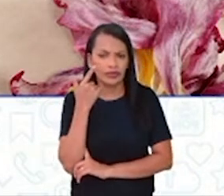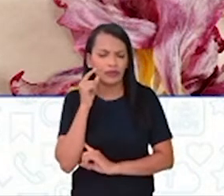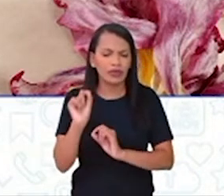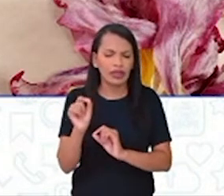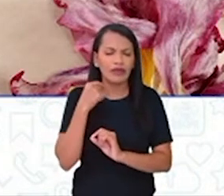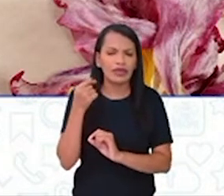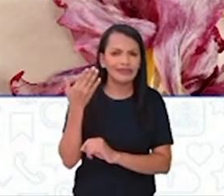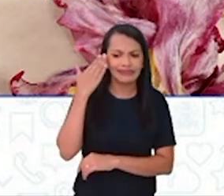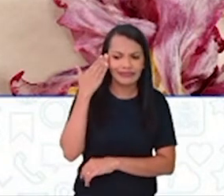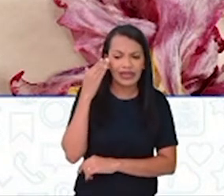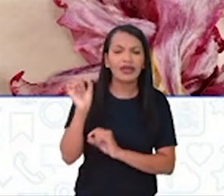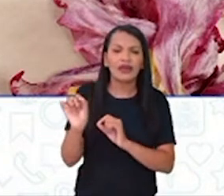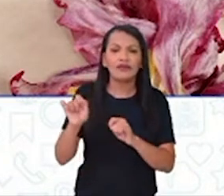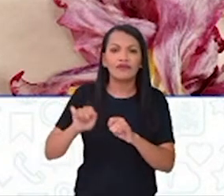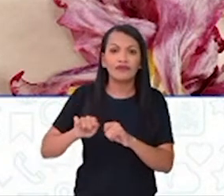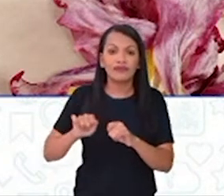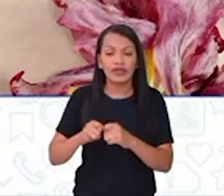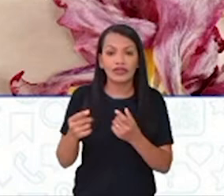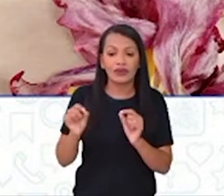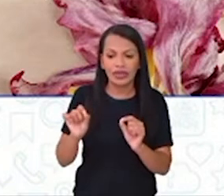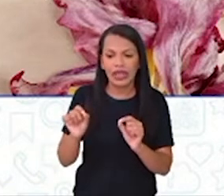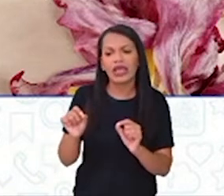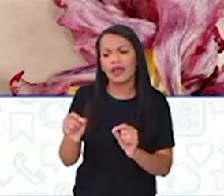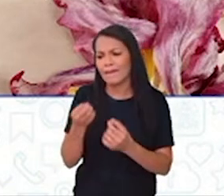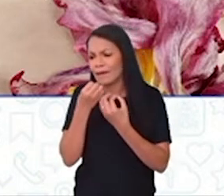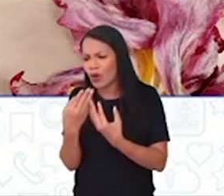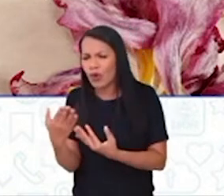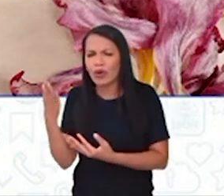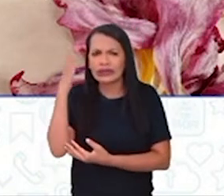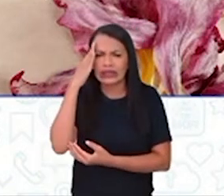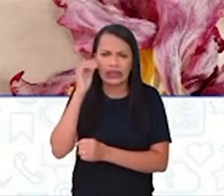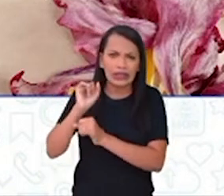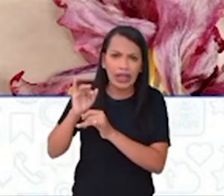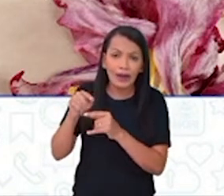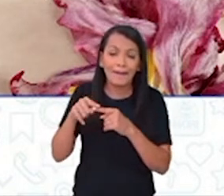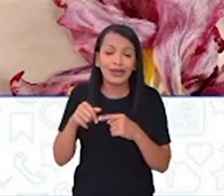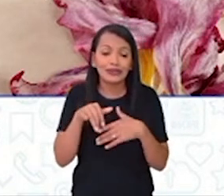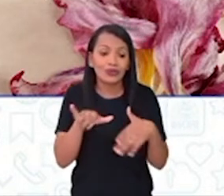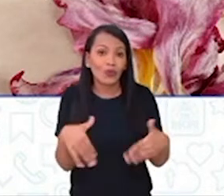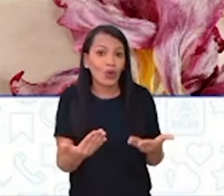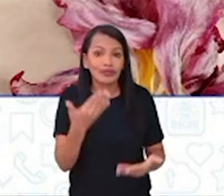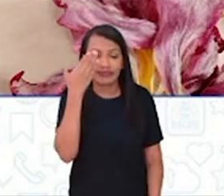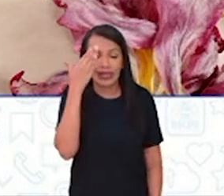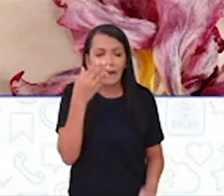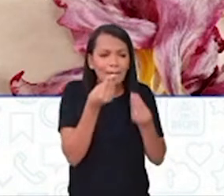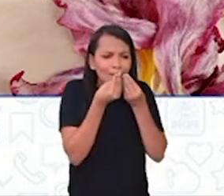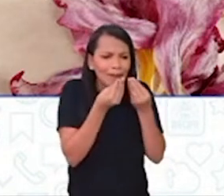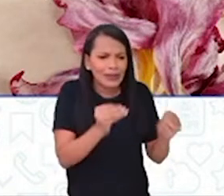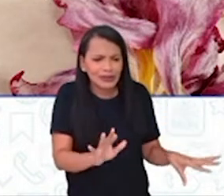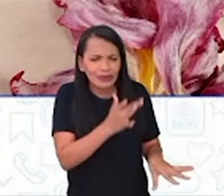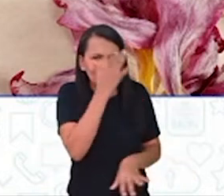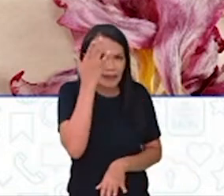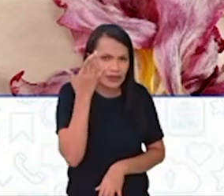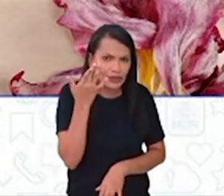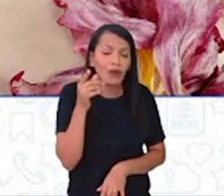ocasional, quando ela foi feita sem querer, pode prejudicar a precisão das ideias. E quando a gente fala de um uso denotativo